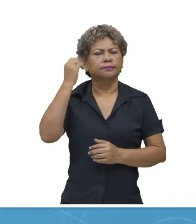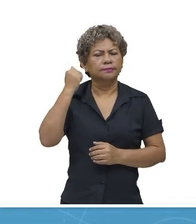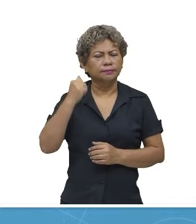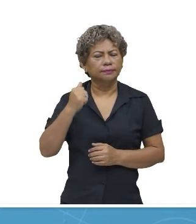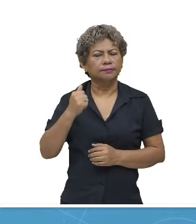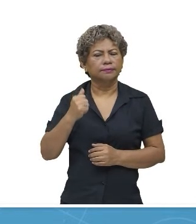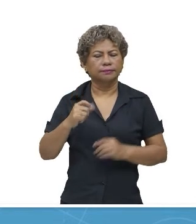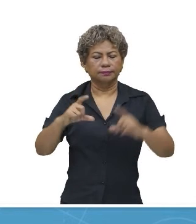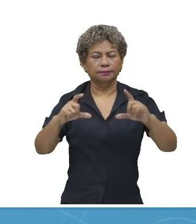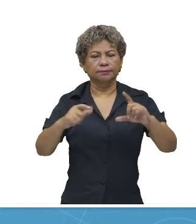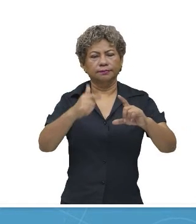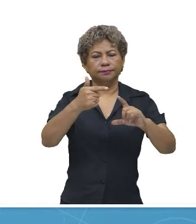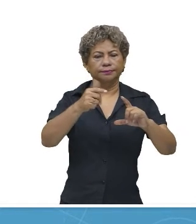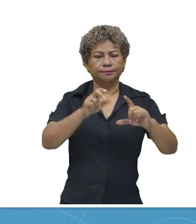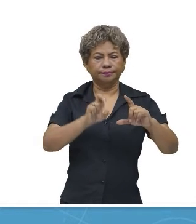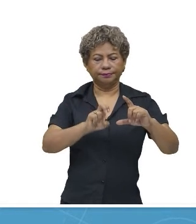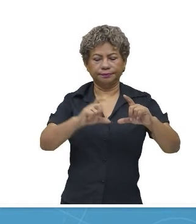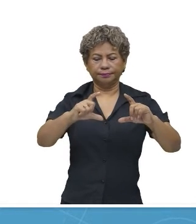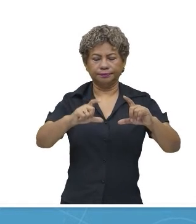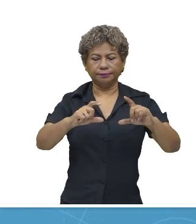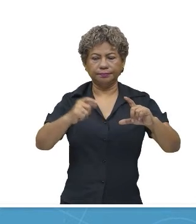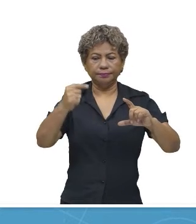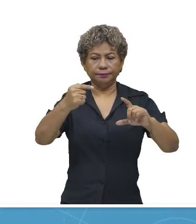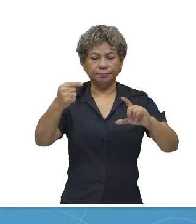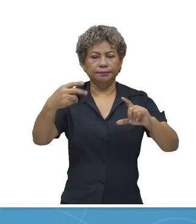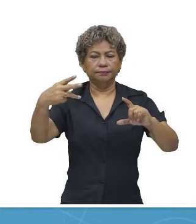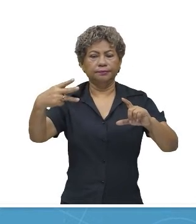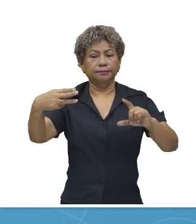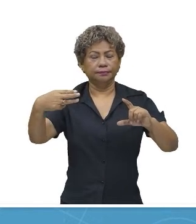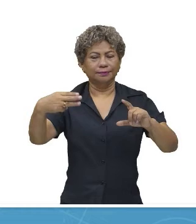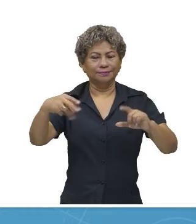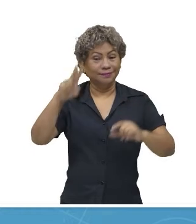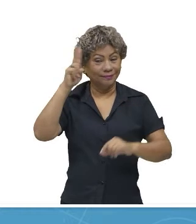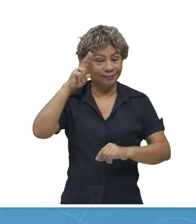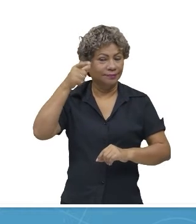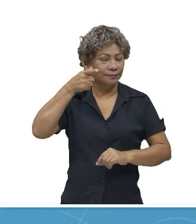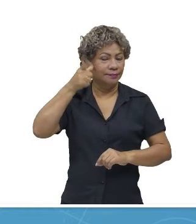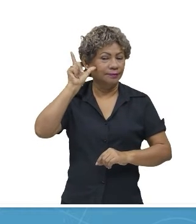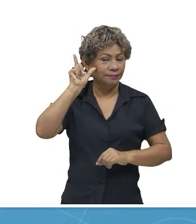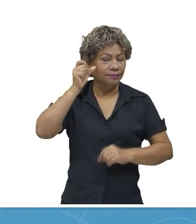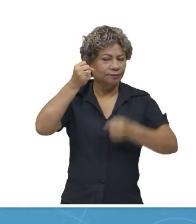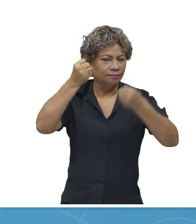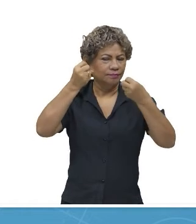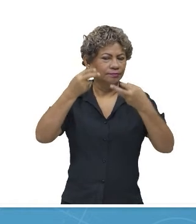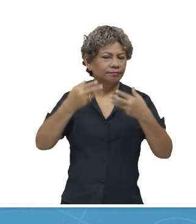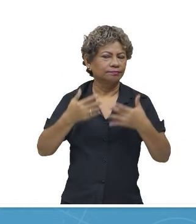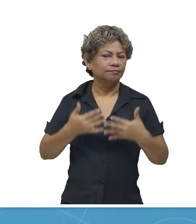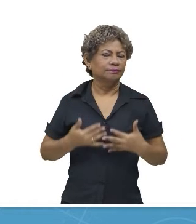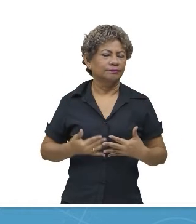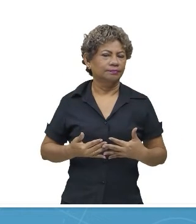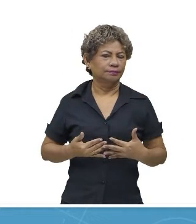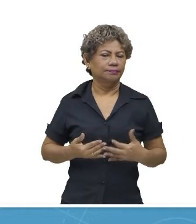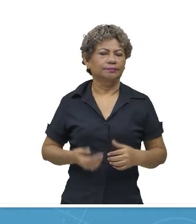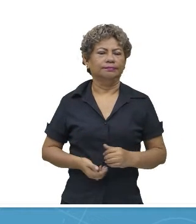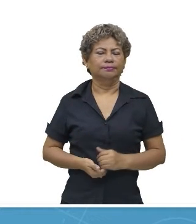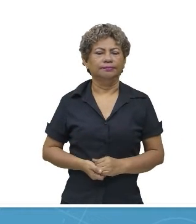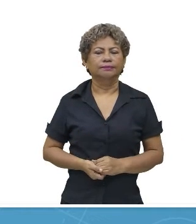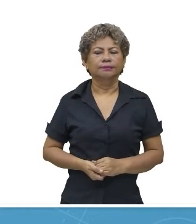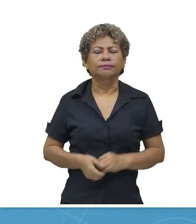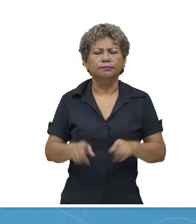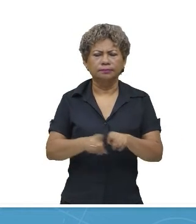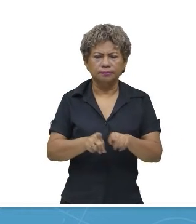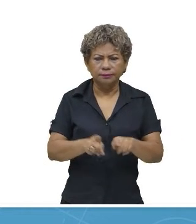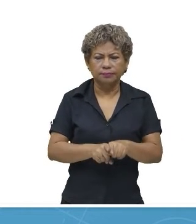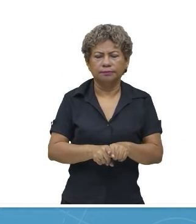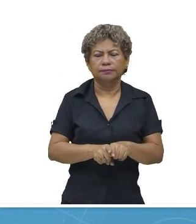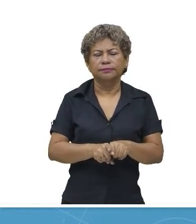3. Então, pela aula de ontem, o que a gente pôde observar? E até mesmo pelo exemplo anterior, quando